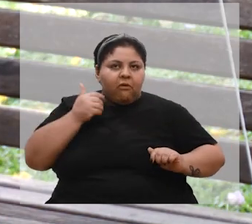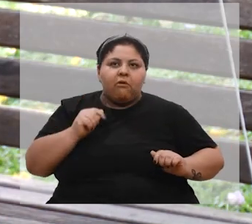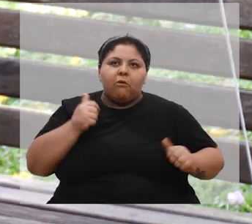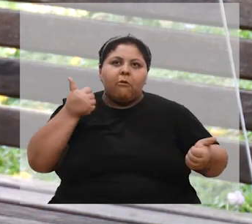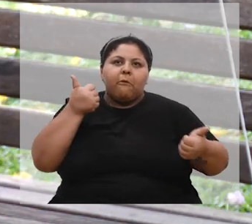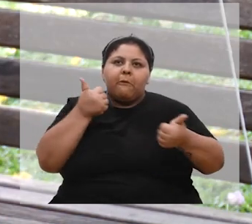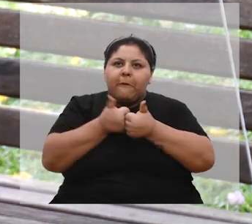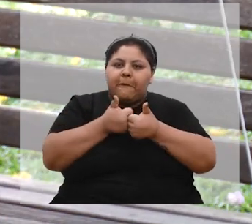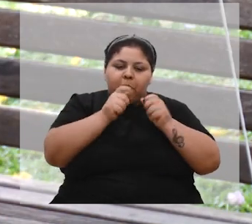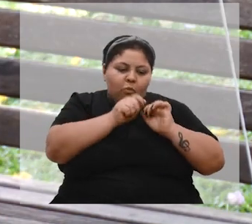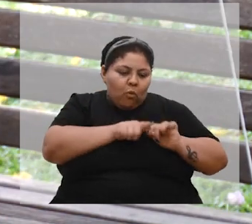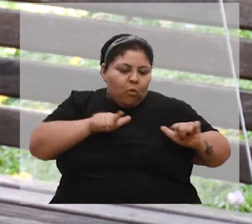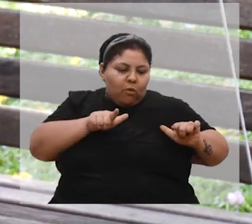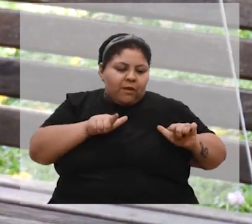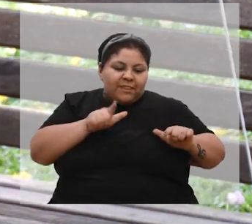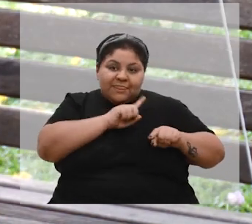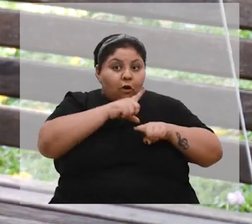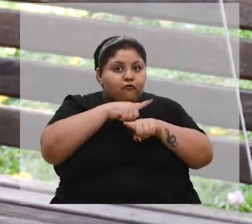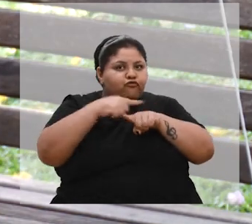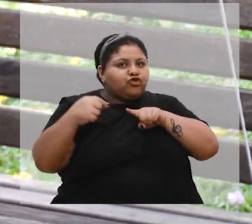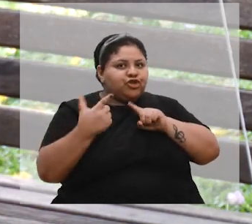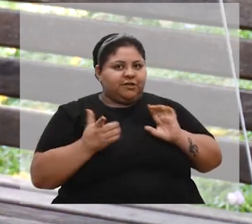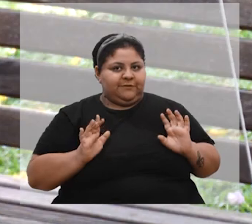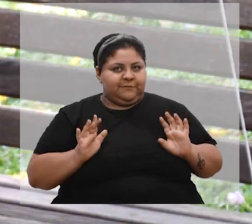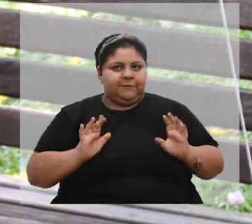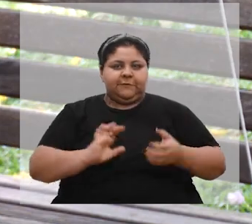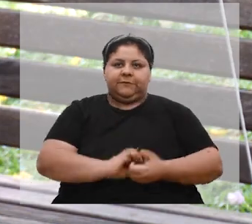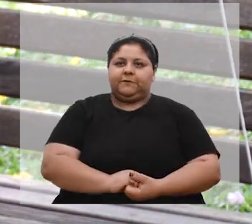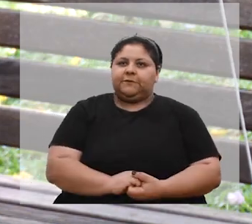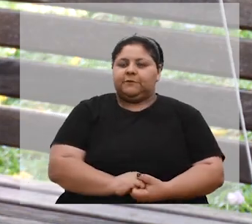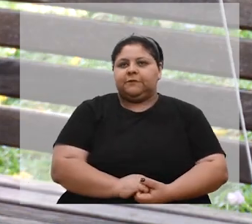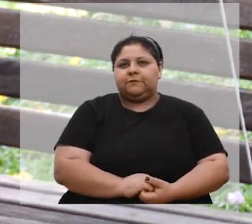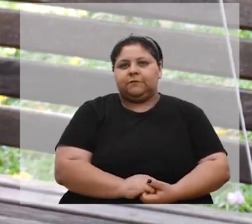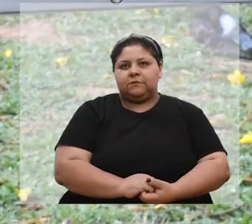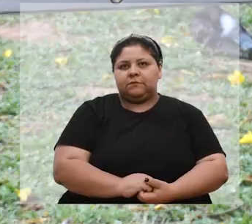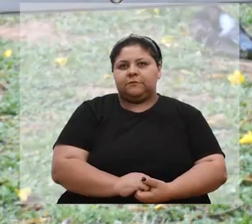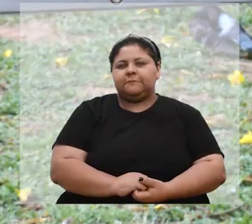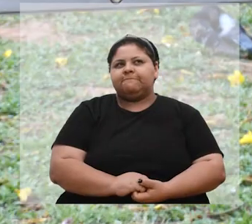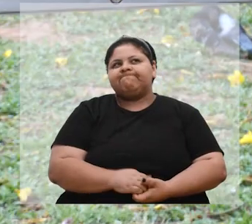vazio, de estar perto do vazio, de não fugir desse vazio?